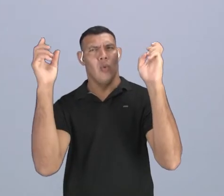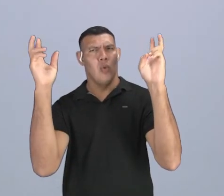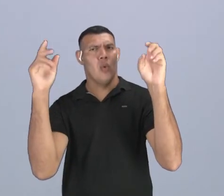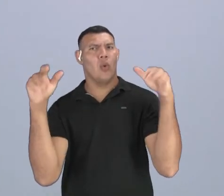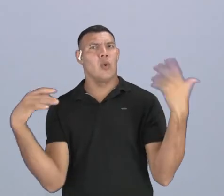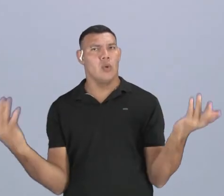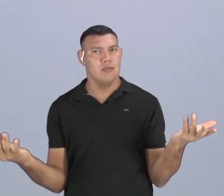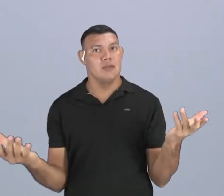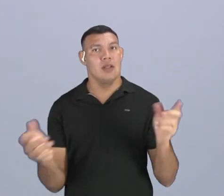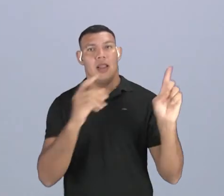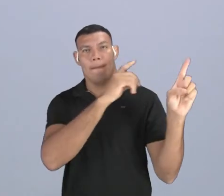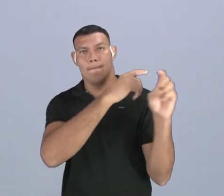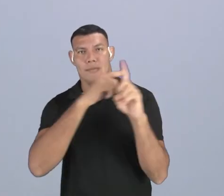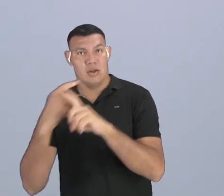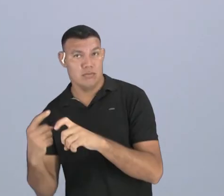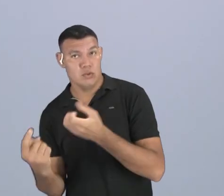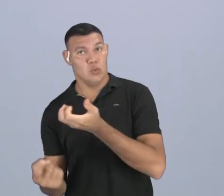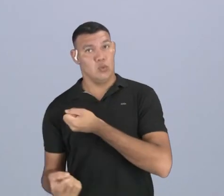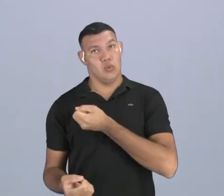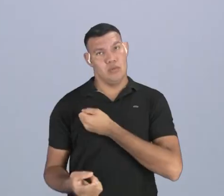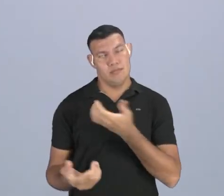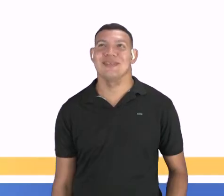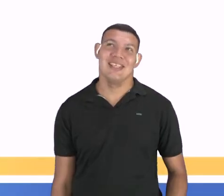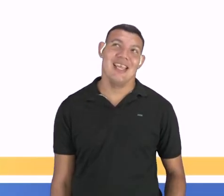de múltiplos de um número.